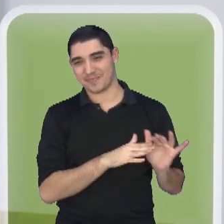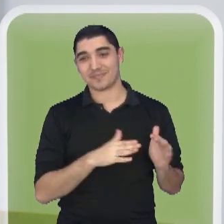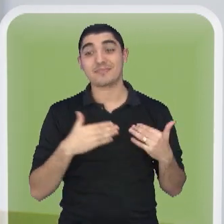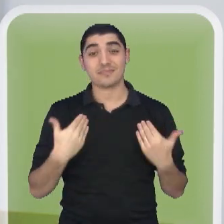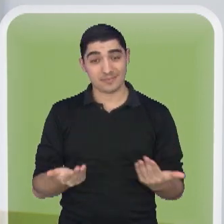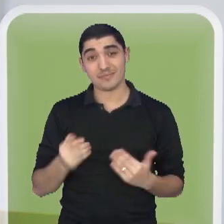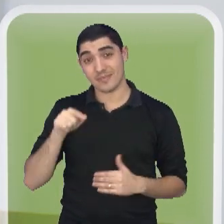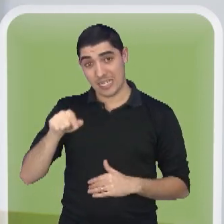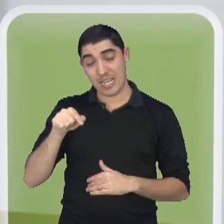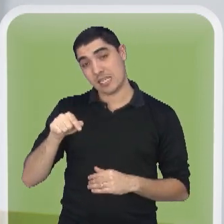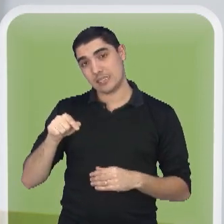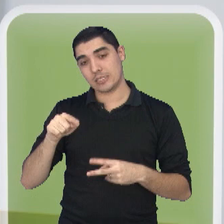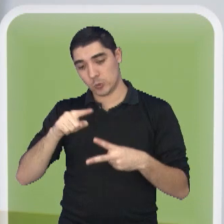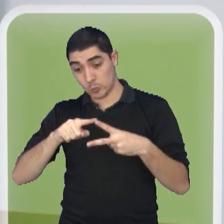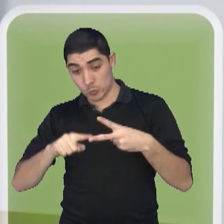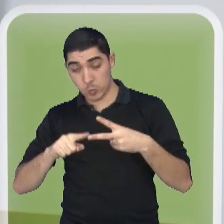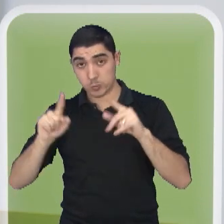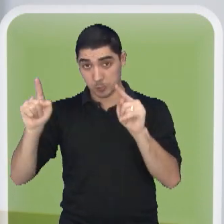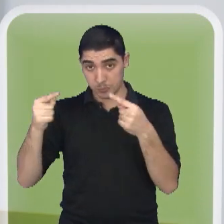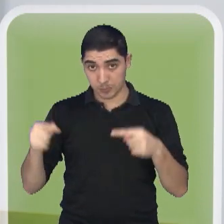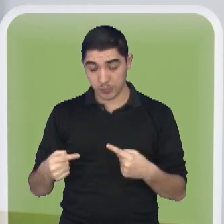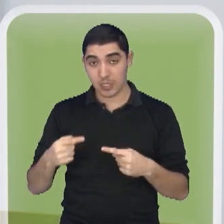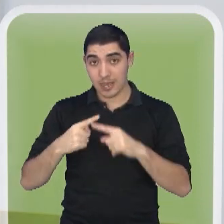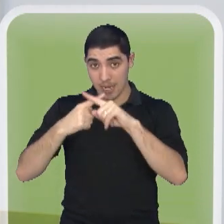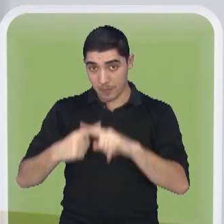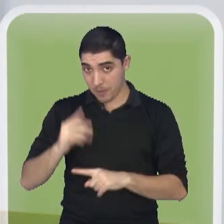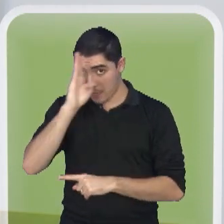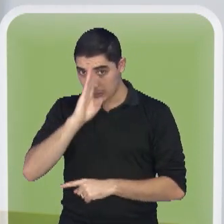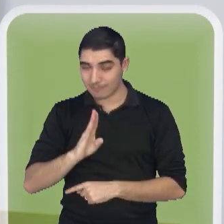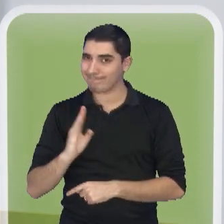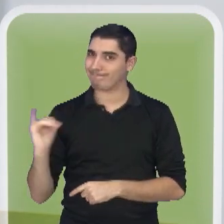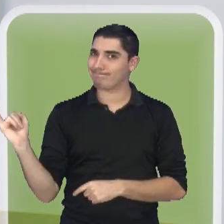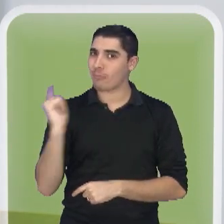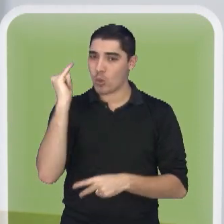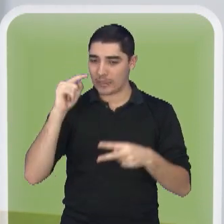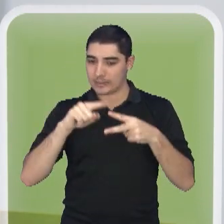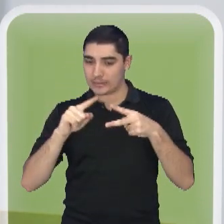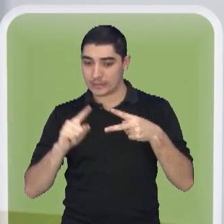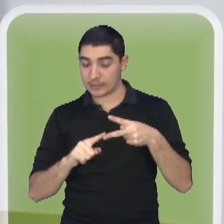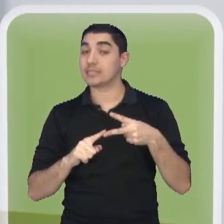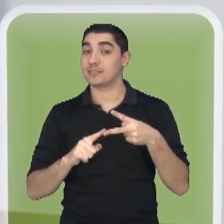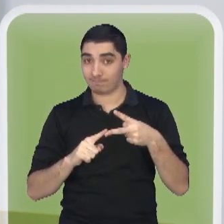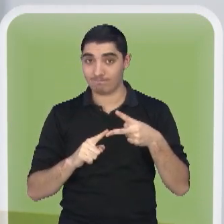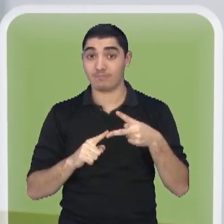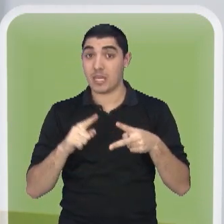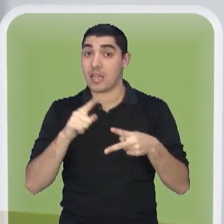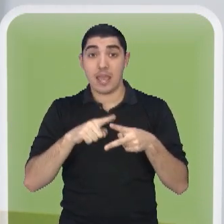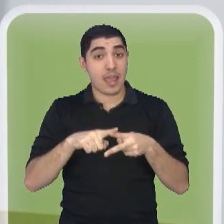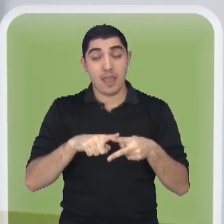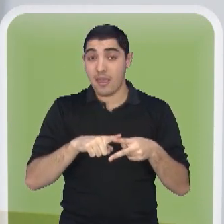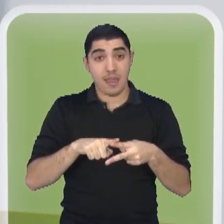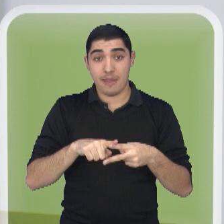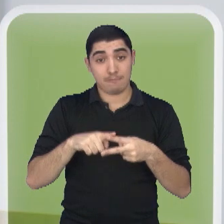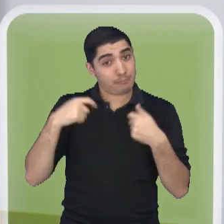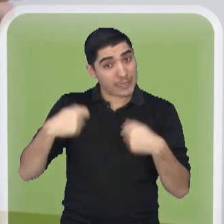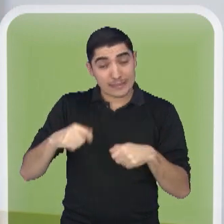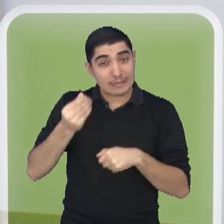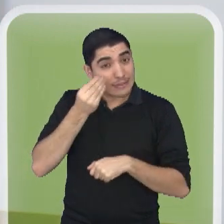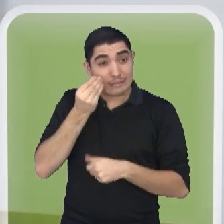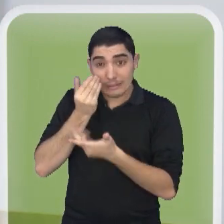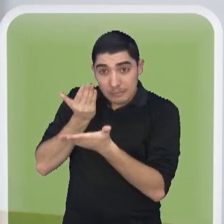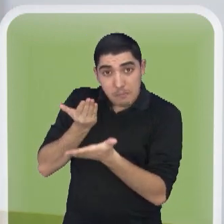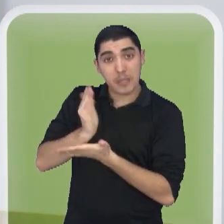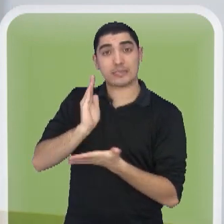Esses dois jogos que o São José tem pela frente pelo Campeonato Brasileiro são muito importantes, né? São jogos de vida ou morte realmente para o São José, já que a